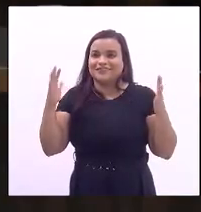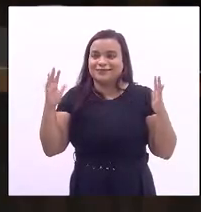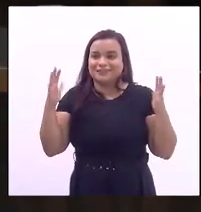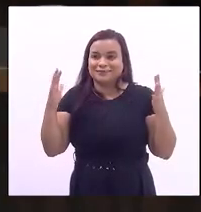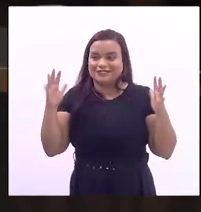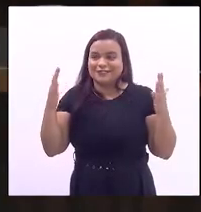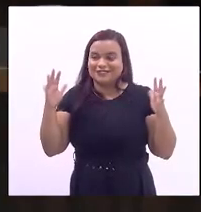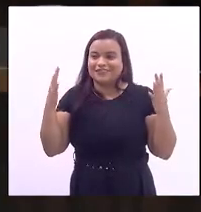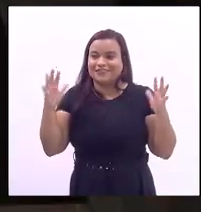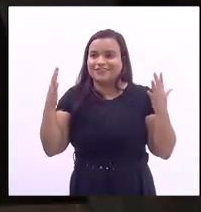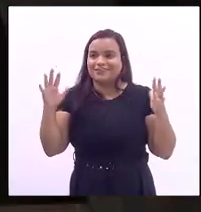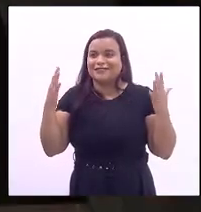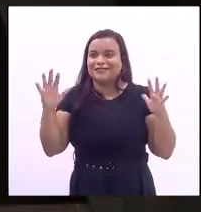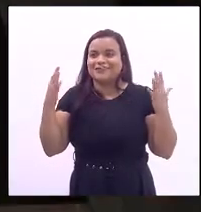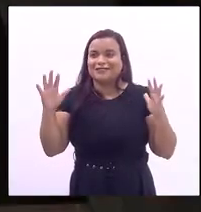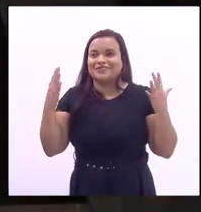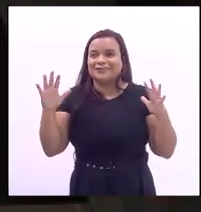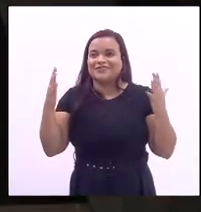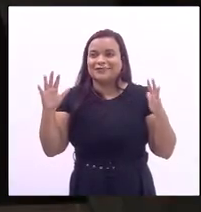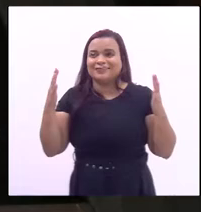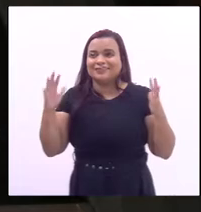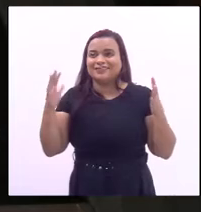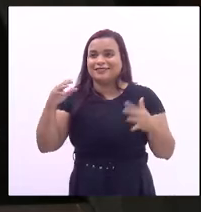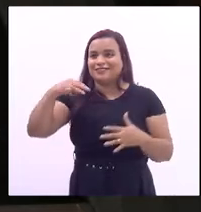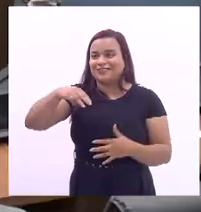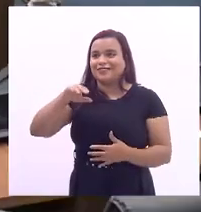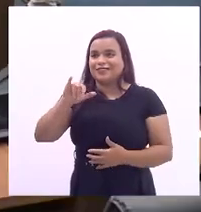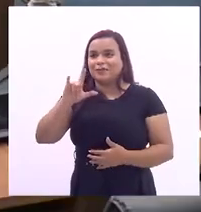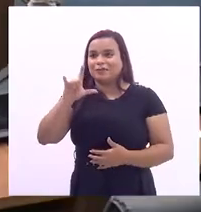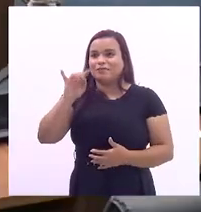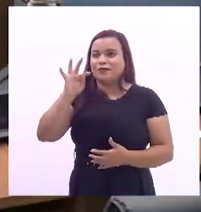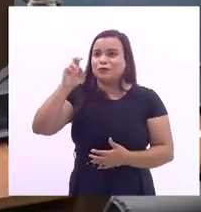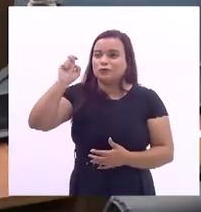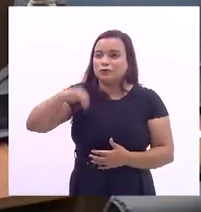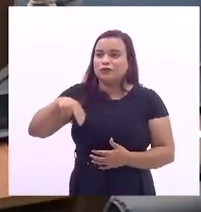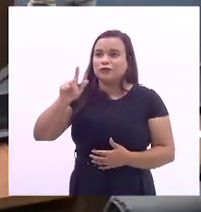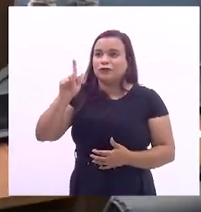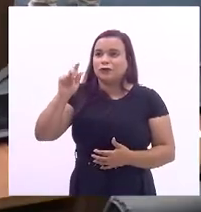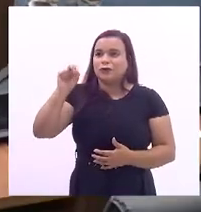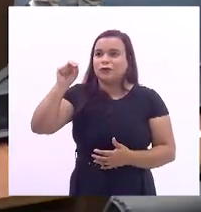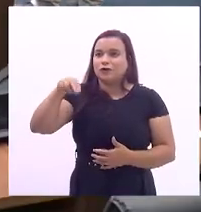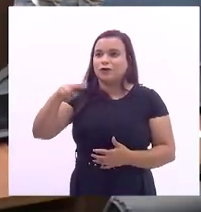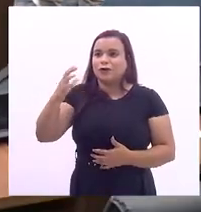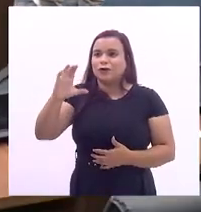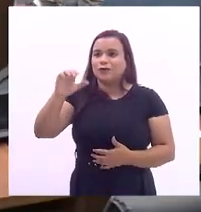E aí O Livro do Amor salve presente